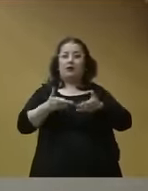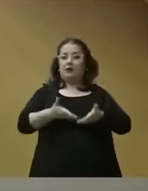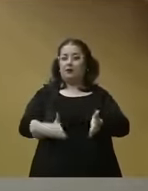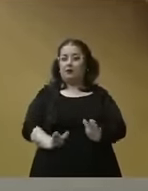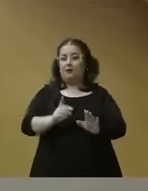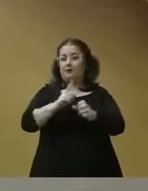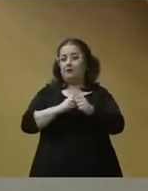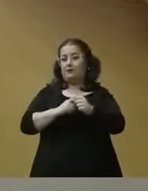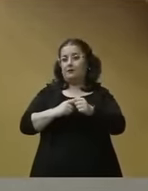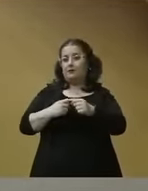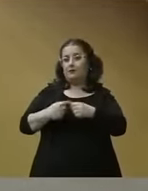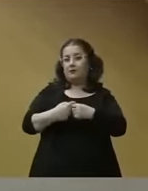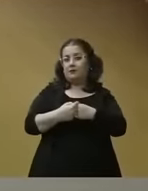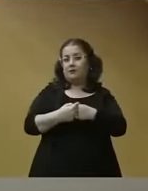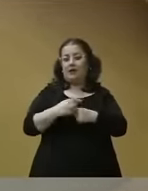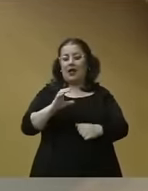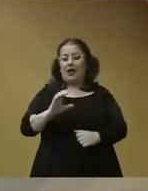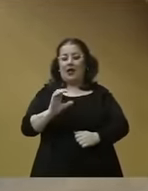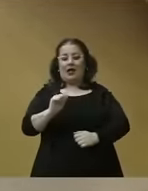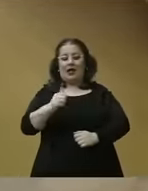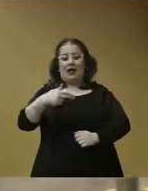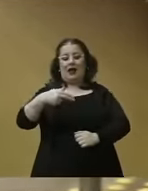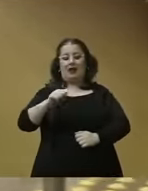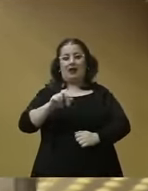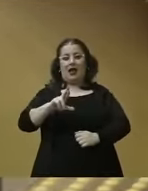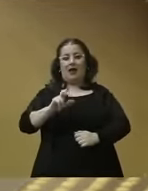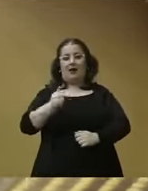natural de Canarana, Mato Grosso.